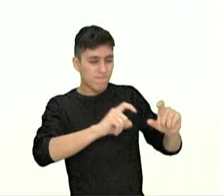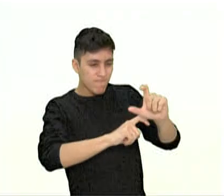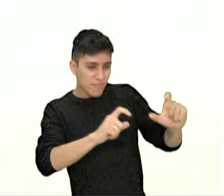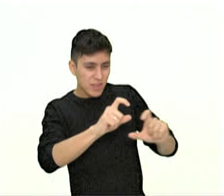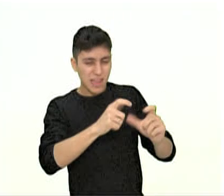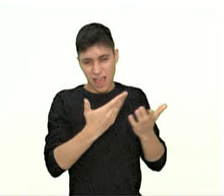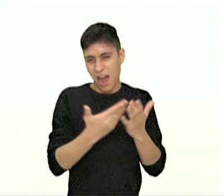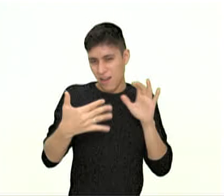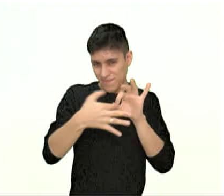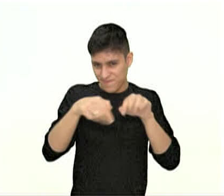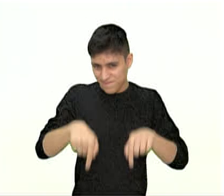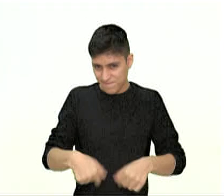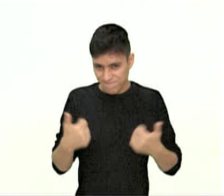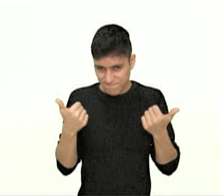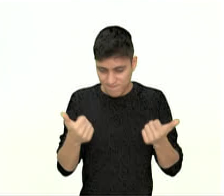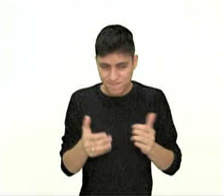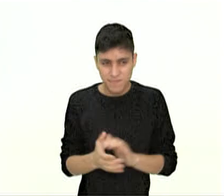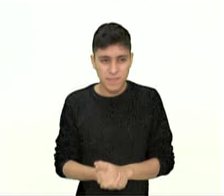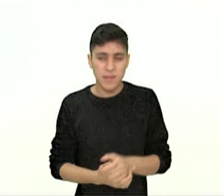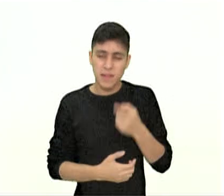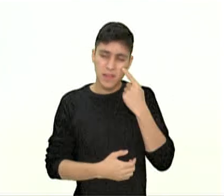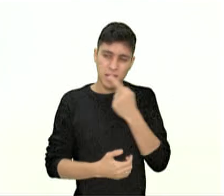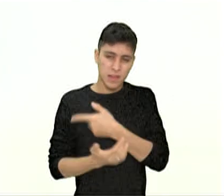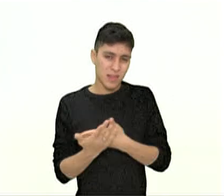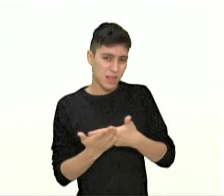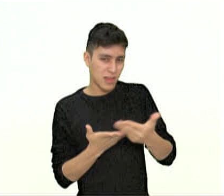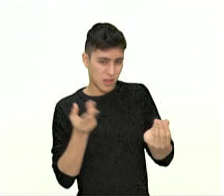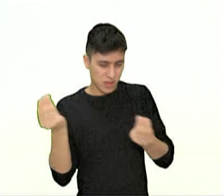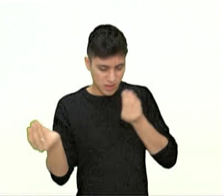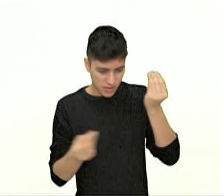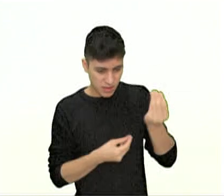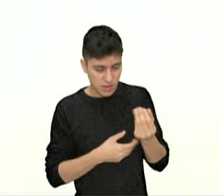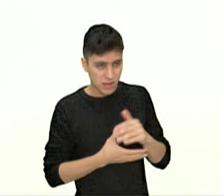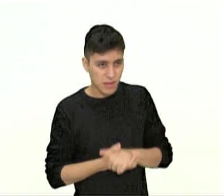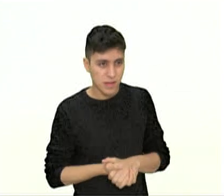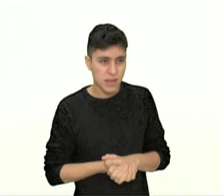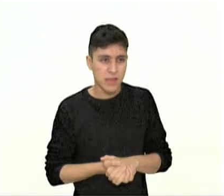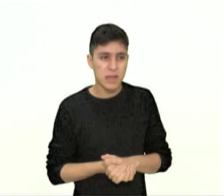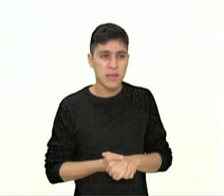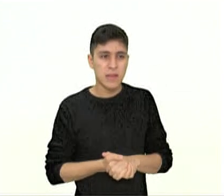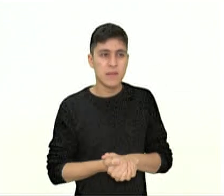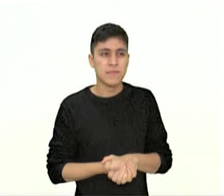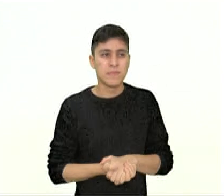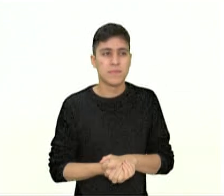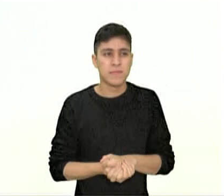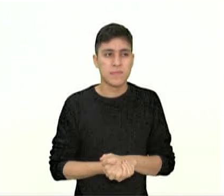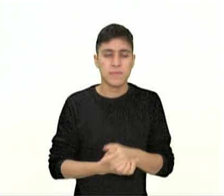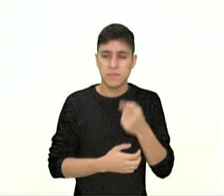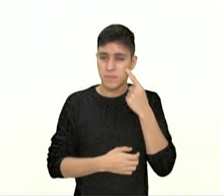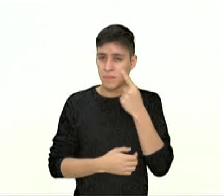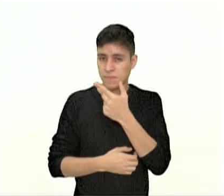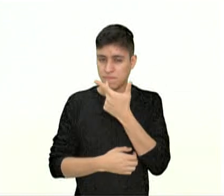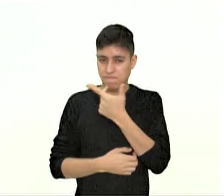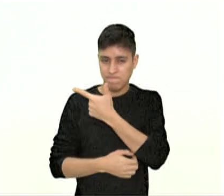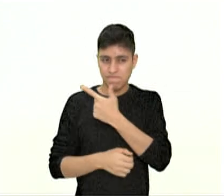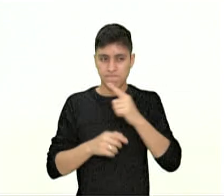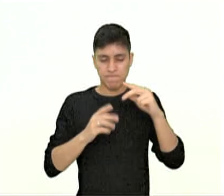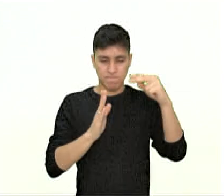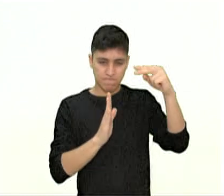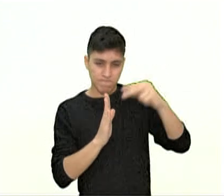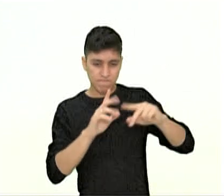lá então. Começa assim. Ah, casita. Uno arregla su